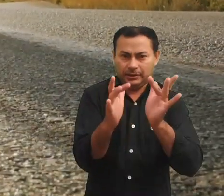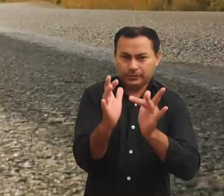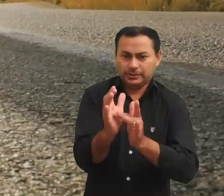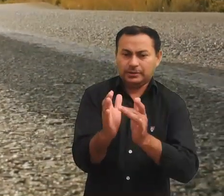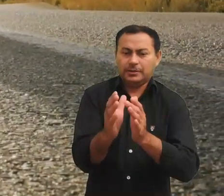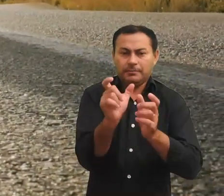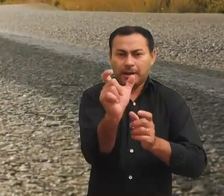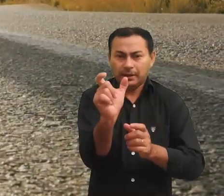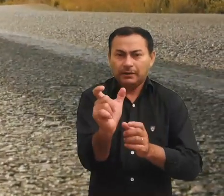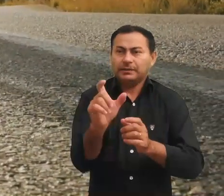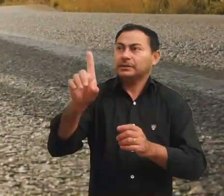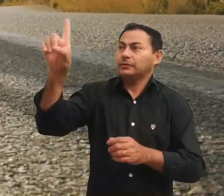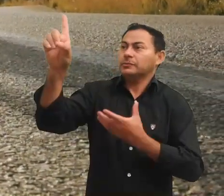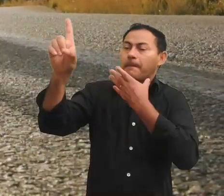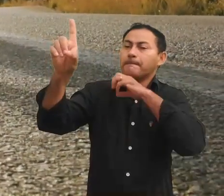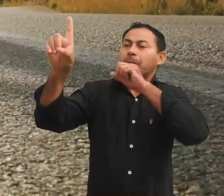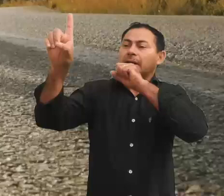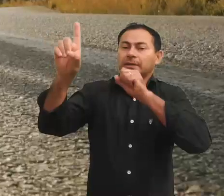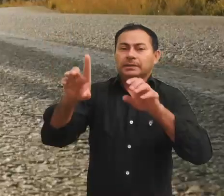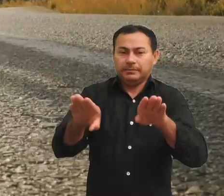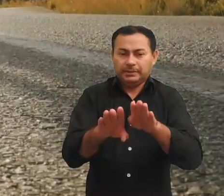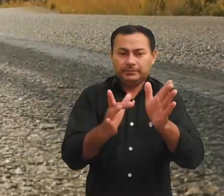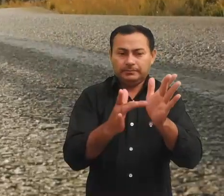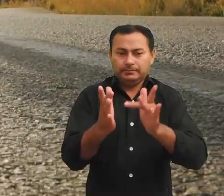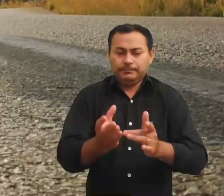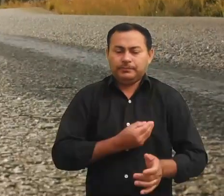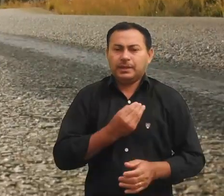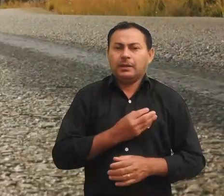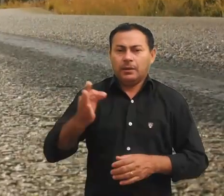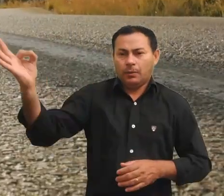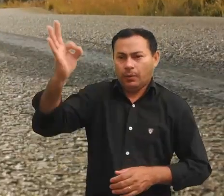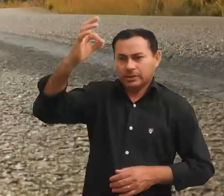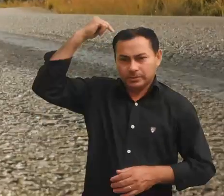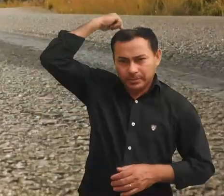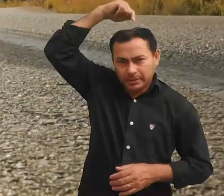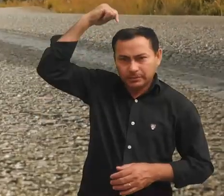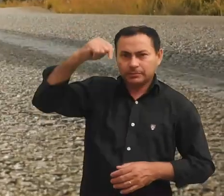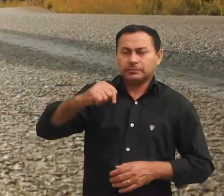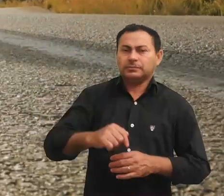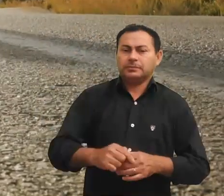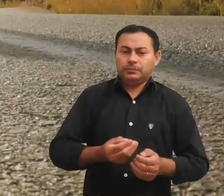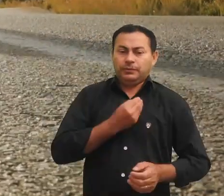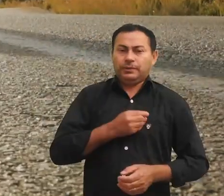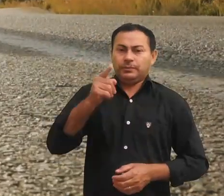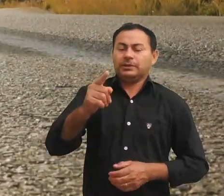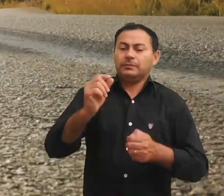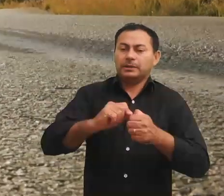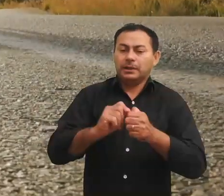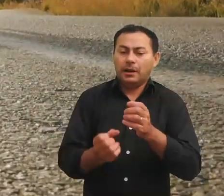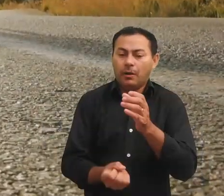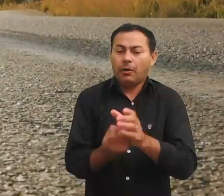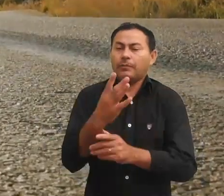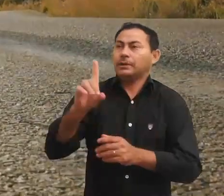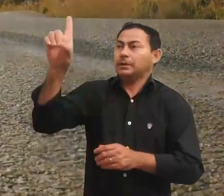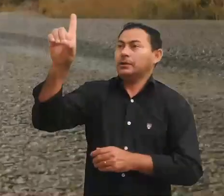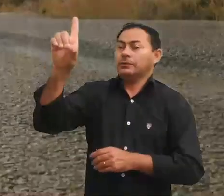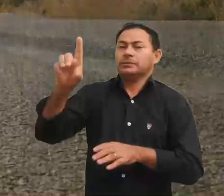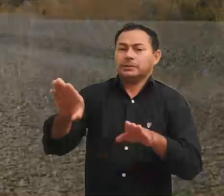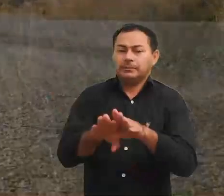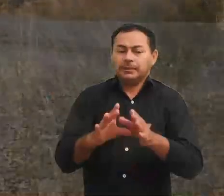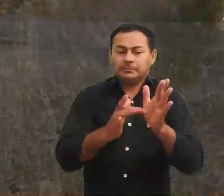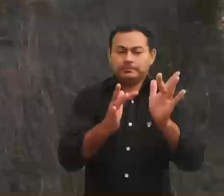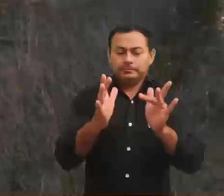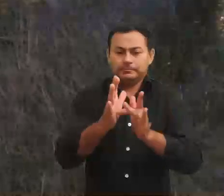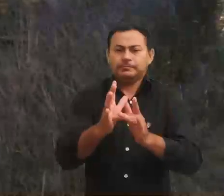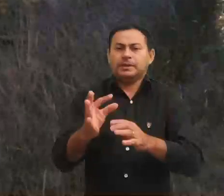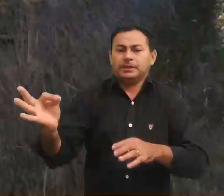palavras de Deus, as palavras do Deus Pai e do Cristo vivo. O Espírito Santo em você fará as obras do Deus Pai, do Espírito Santo, do